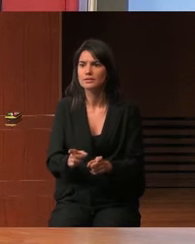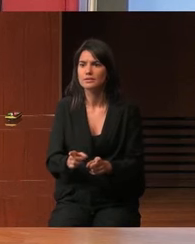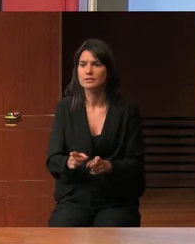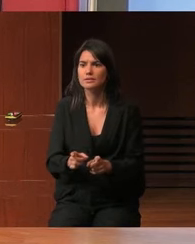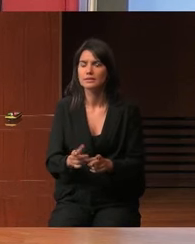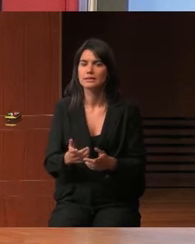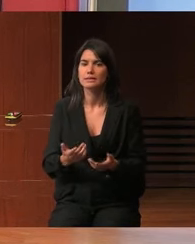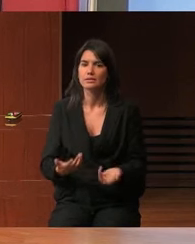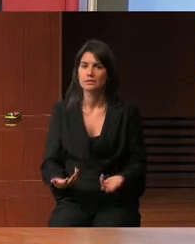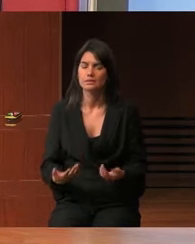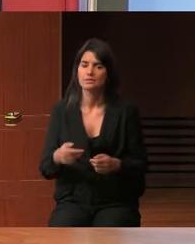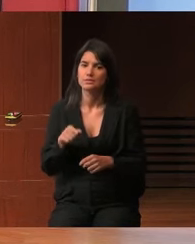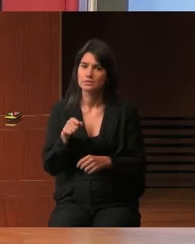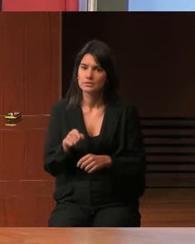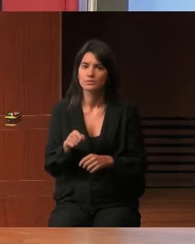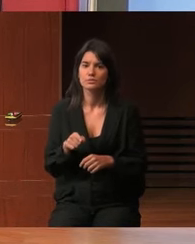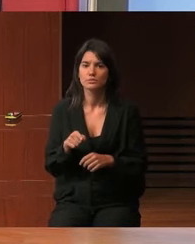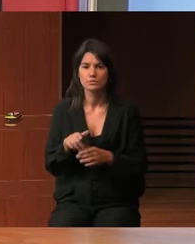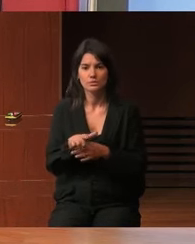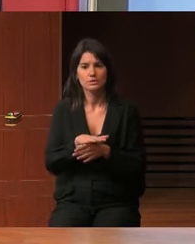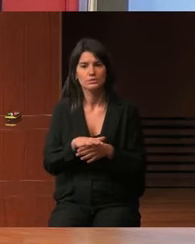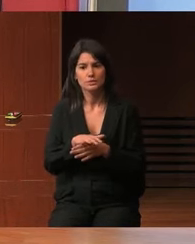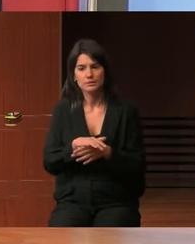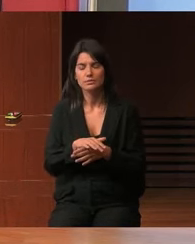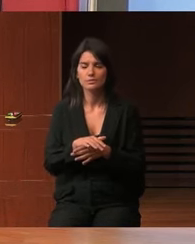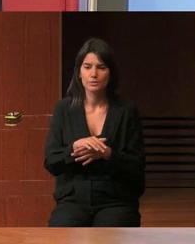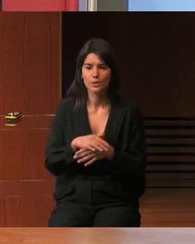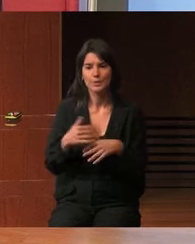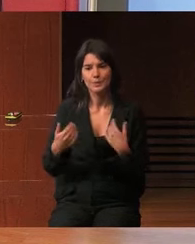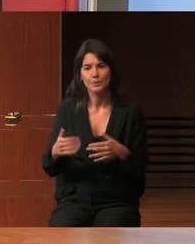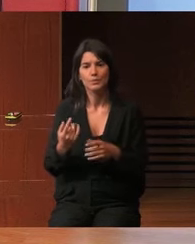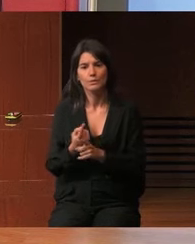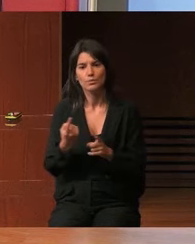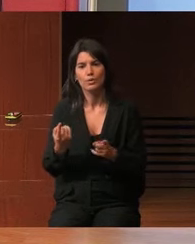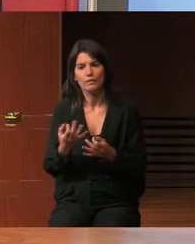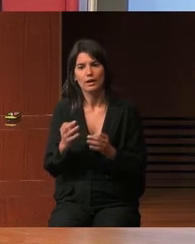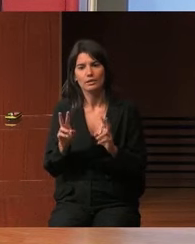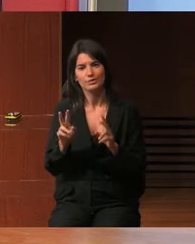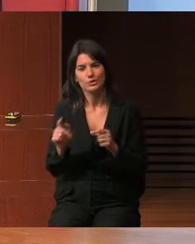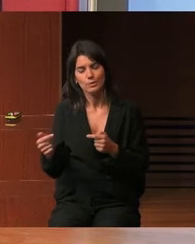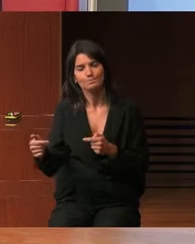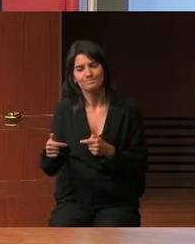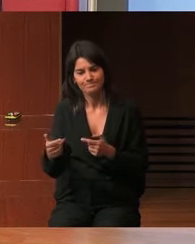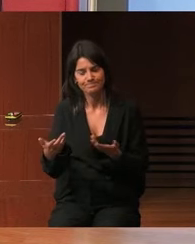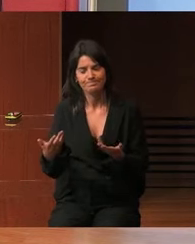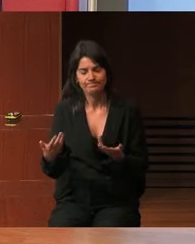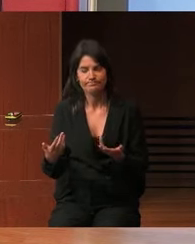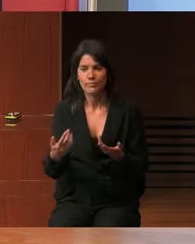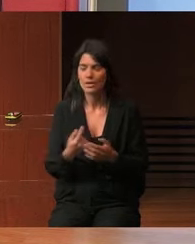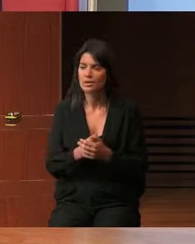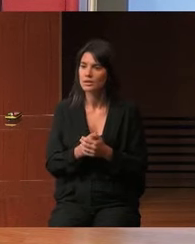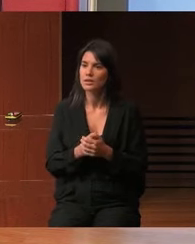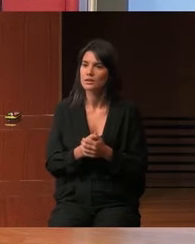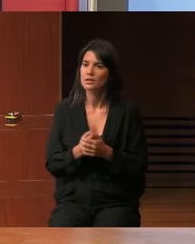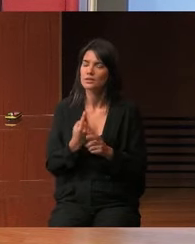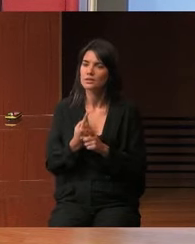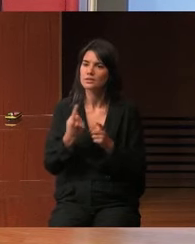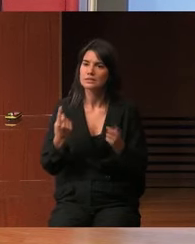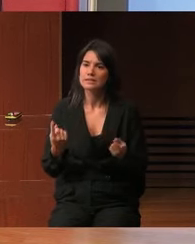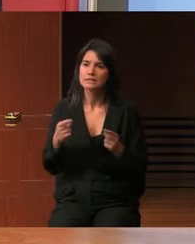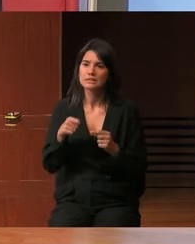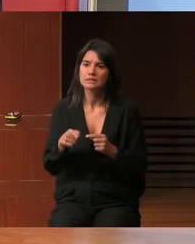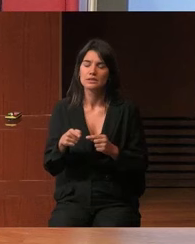esse é o ponto crítico que efetivamente a questão tem por detrás. Porque uma